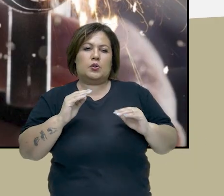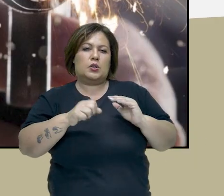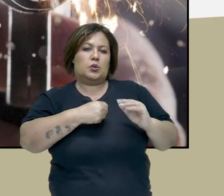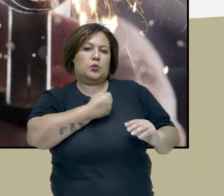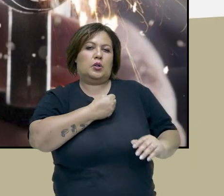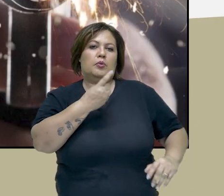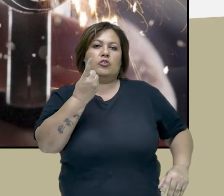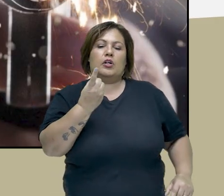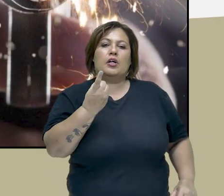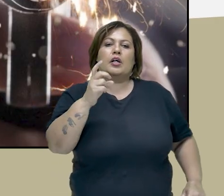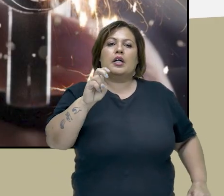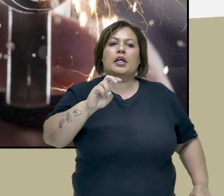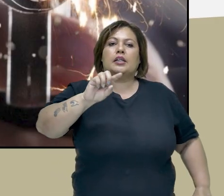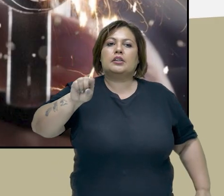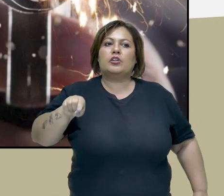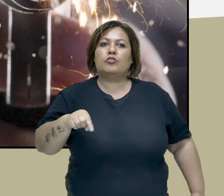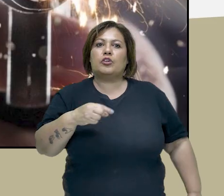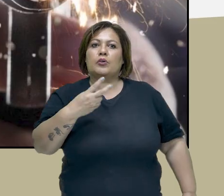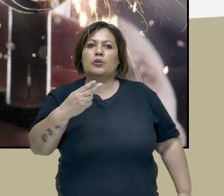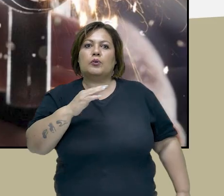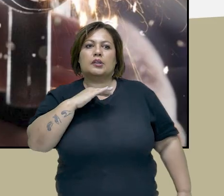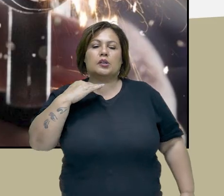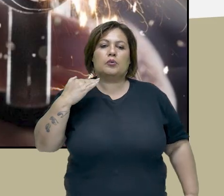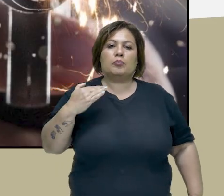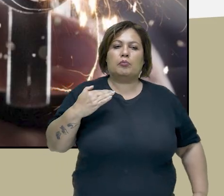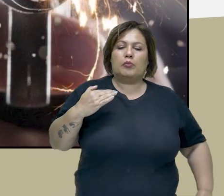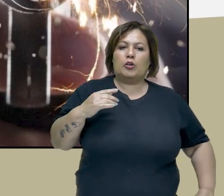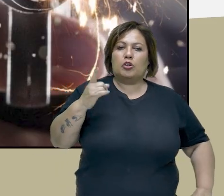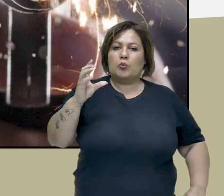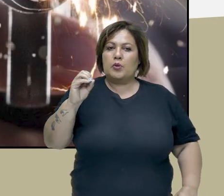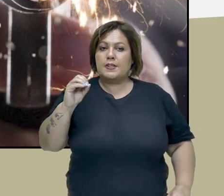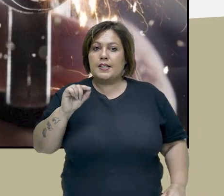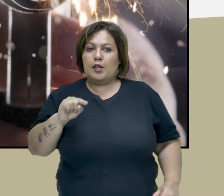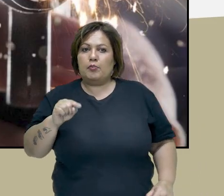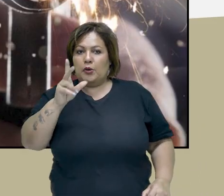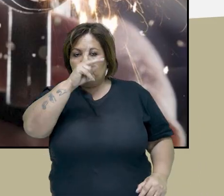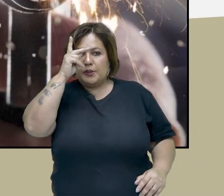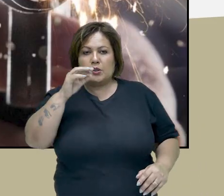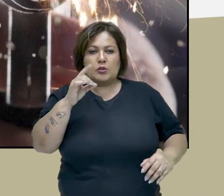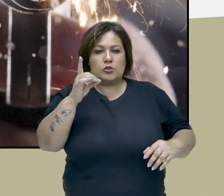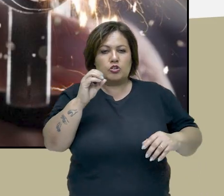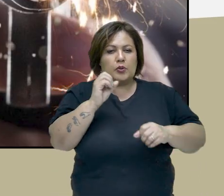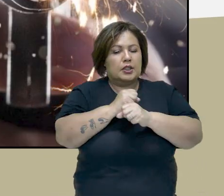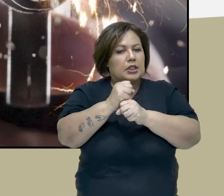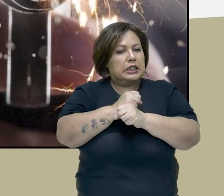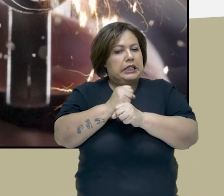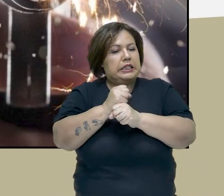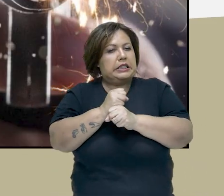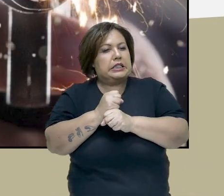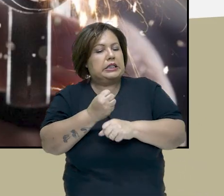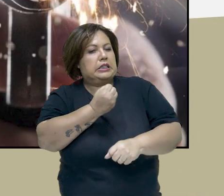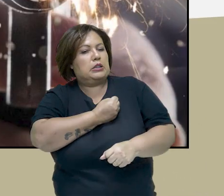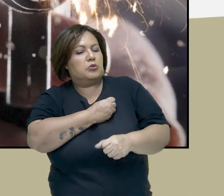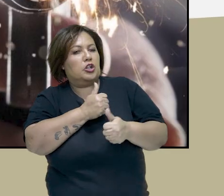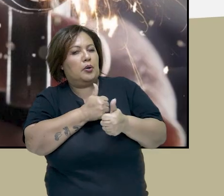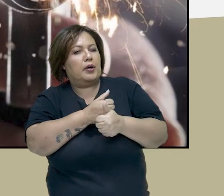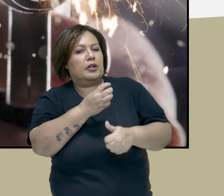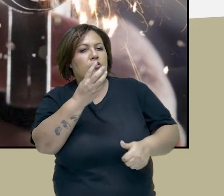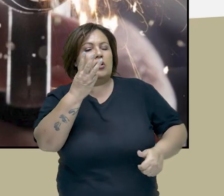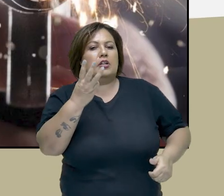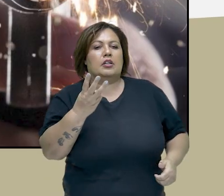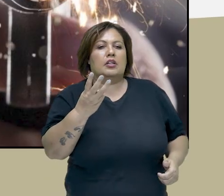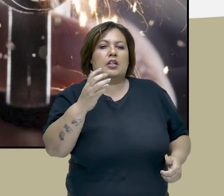índice de 15,2 homicídios por 100 mil habitantes. Nos últimos 10 anos, esse número chega perto